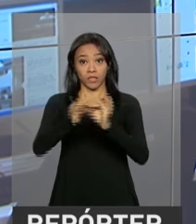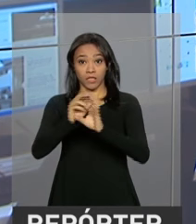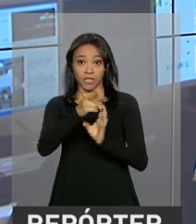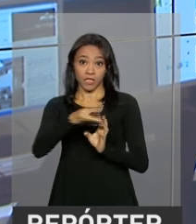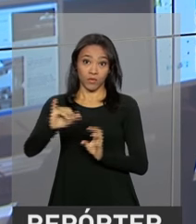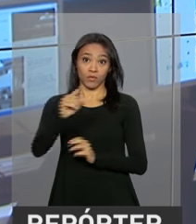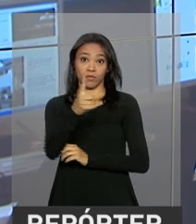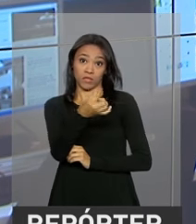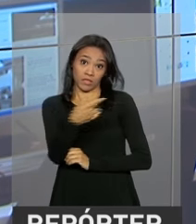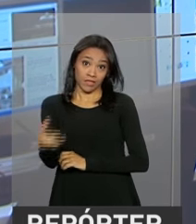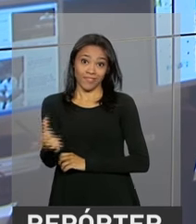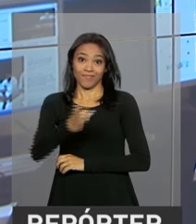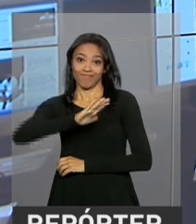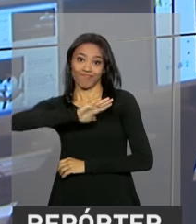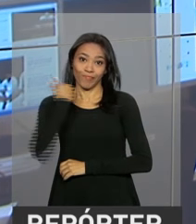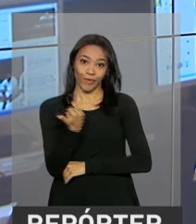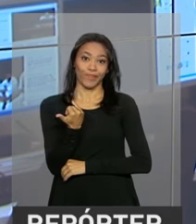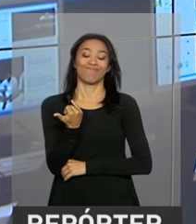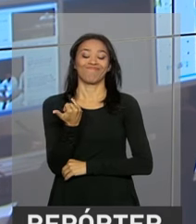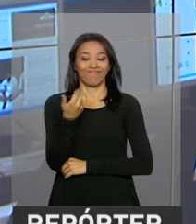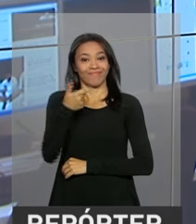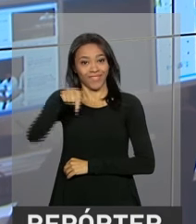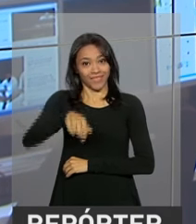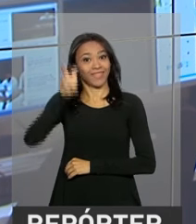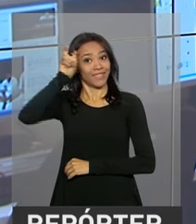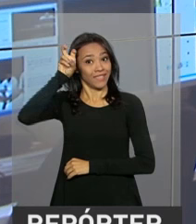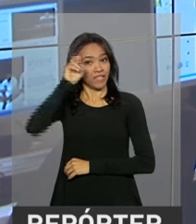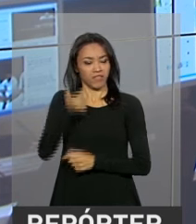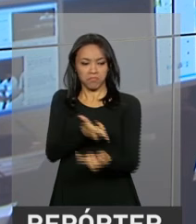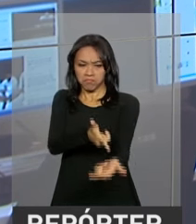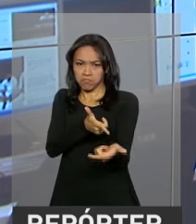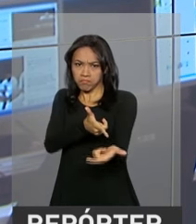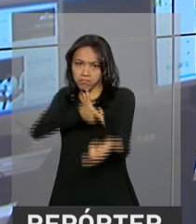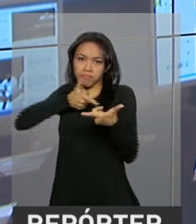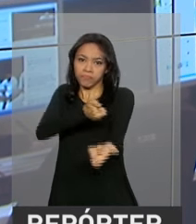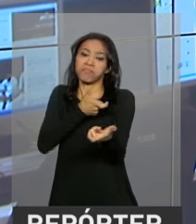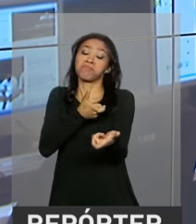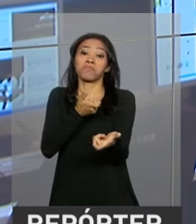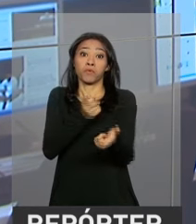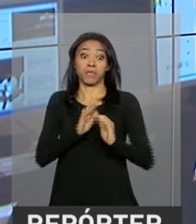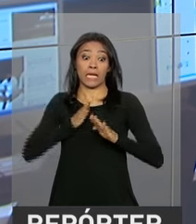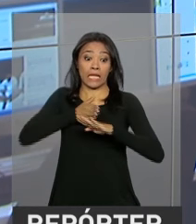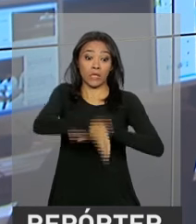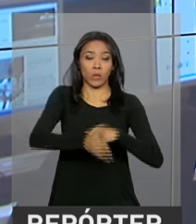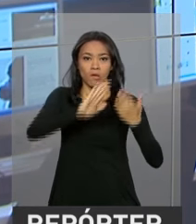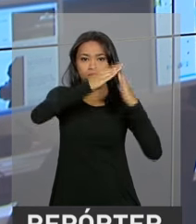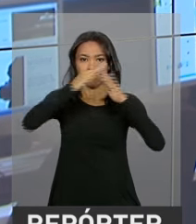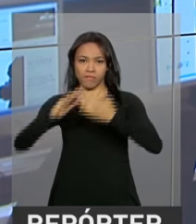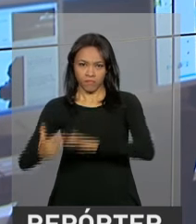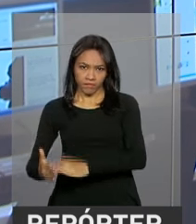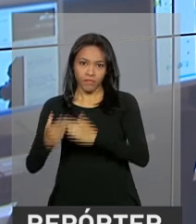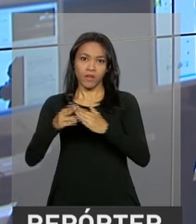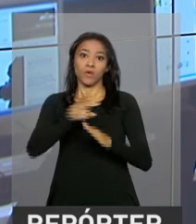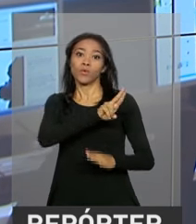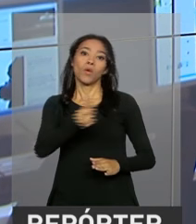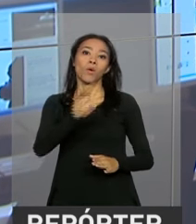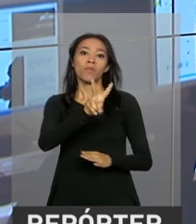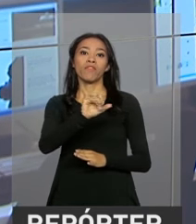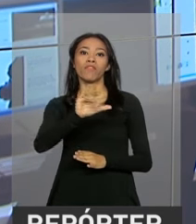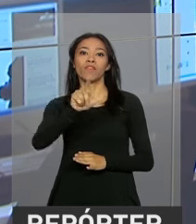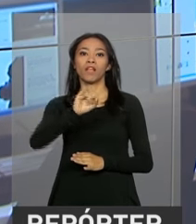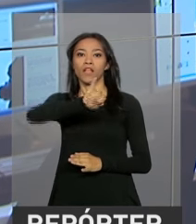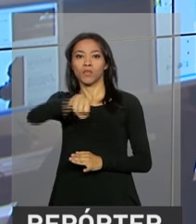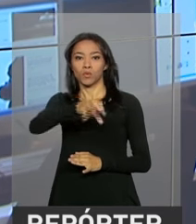nesta quinta-feira. Ele foi vítima de um tiro de fuzil quando entrou por engano na Vila do João, uma comunidade no Rio de Janeiro que